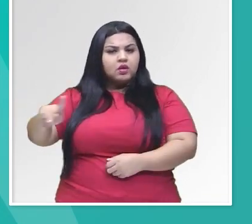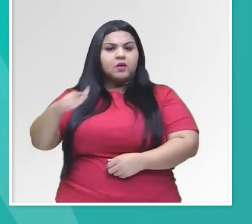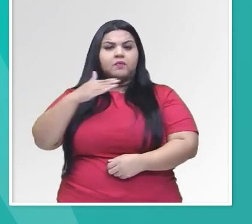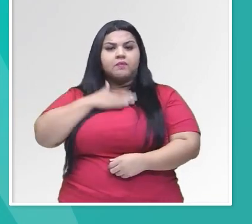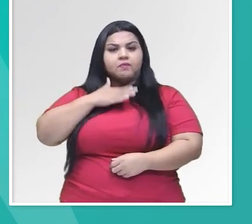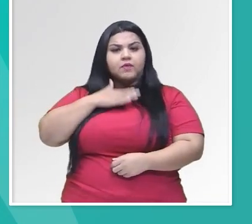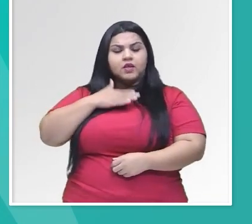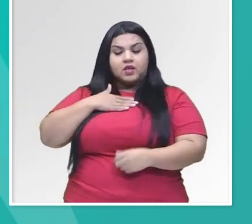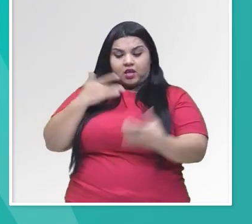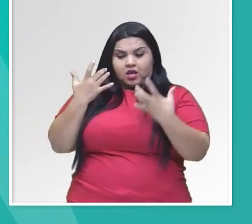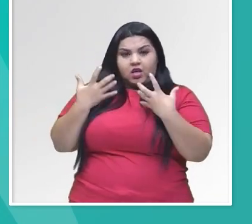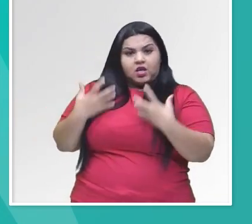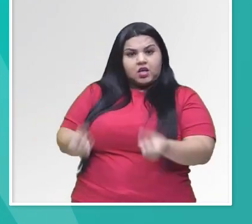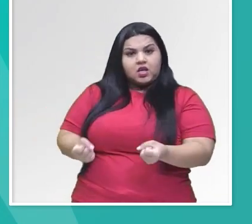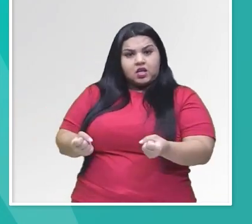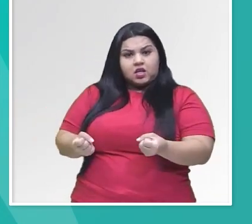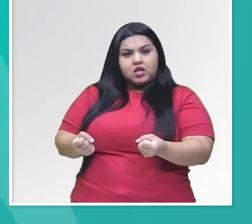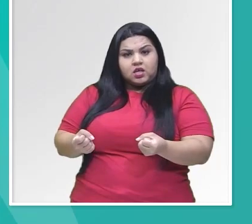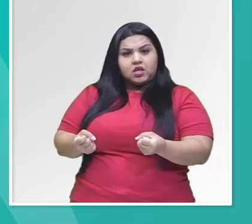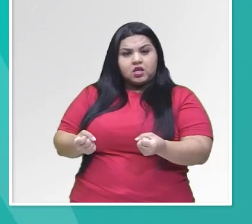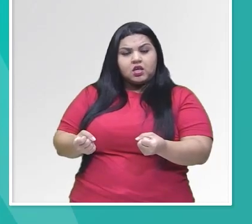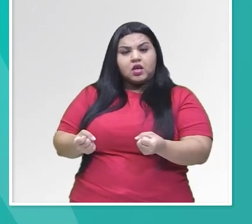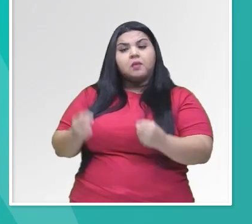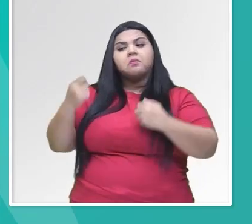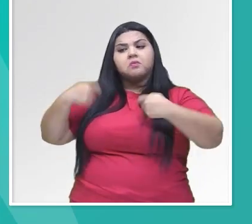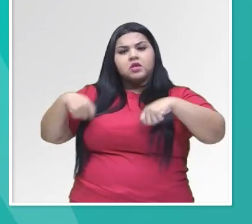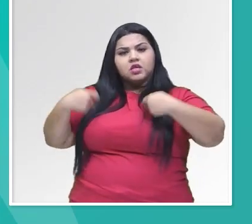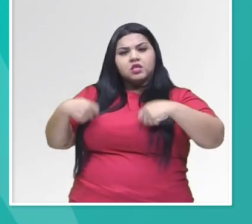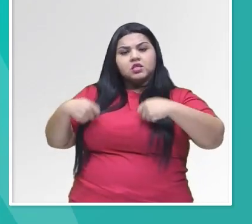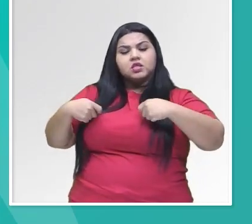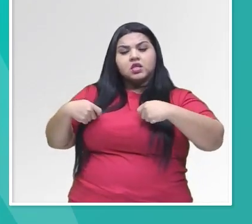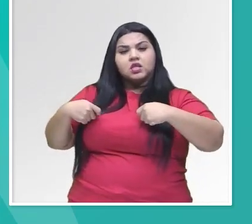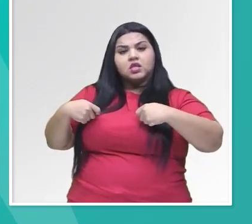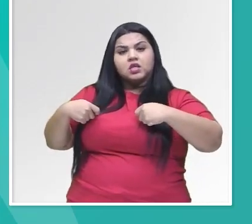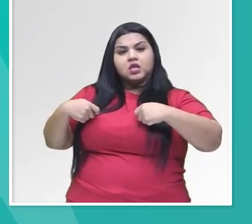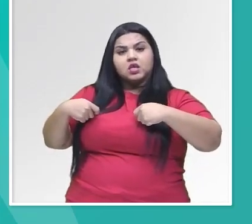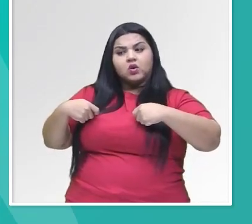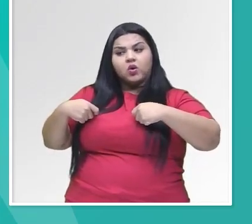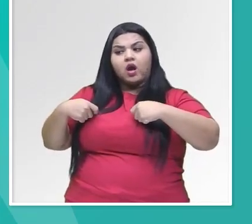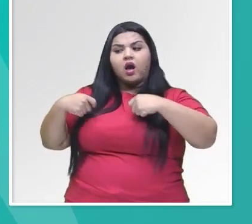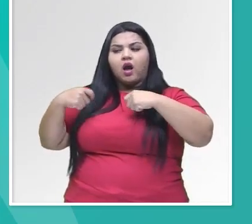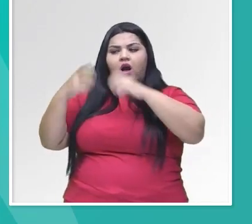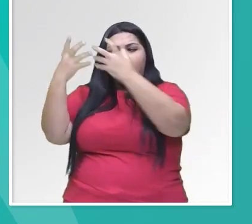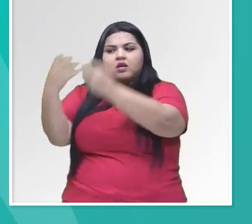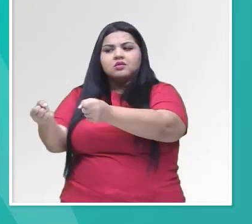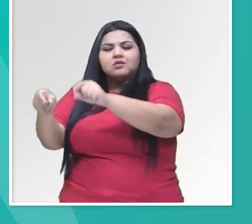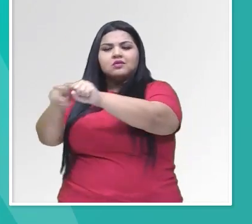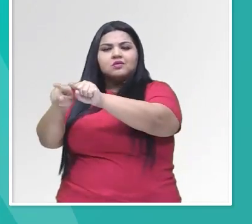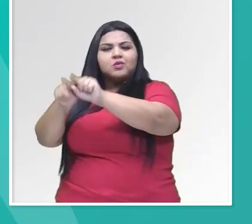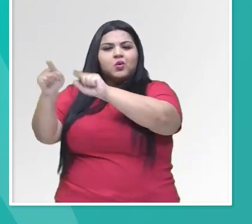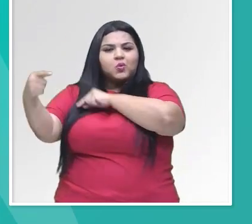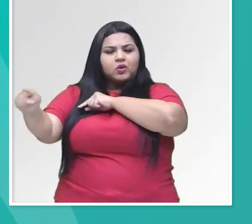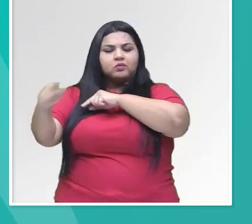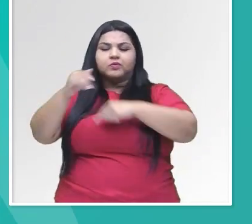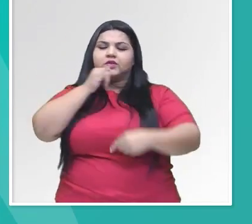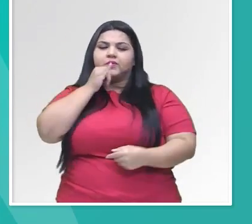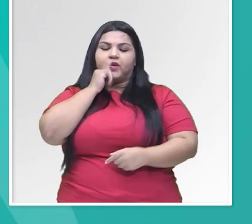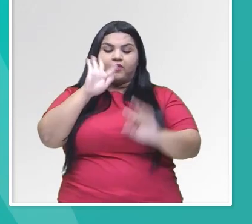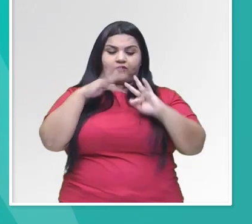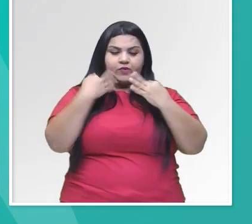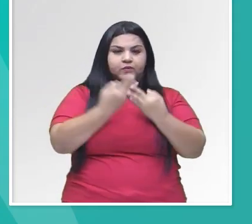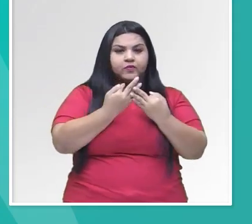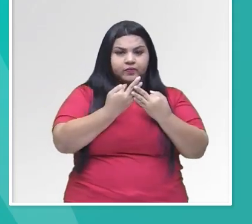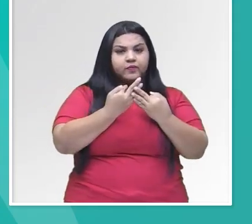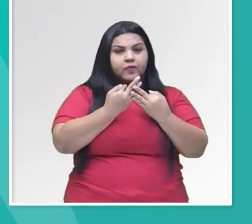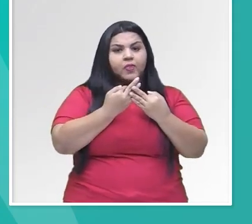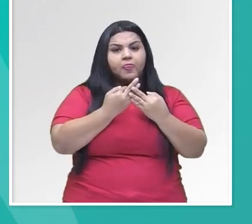minha aceitação depende para que eu aceite o outro. Lá na minha família,